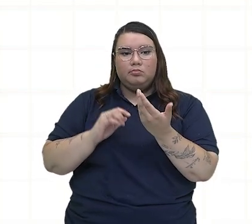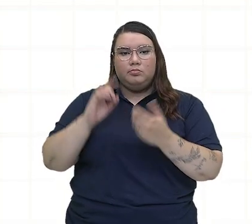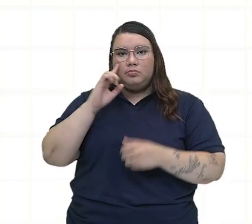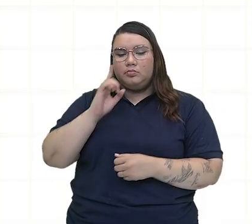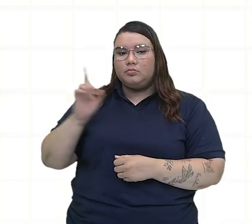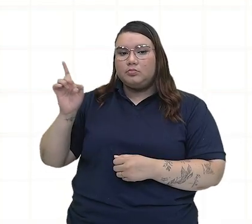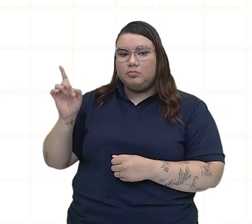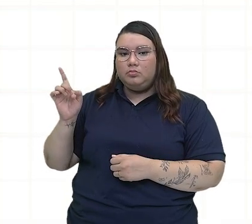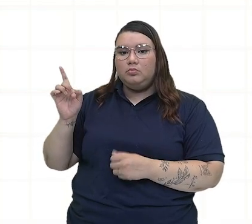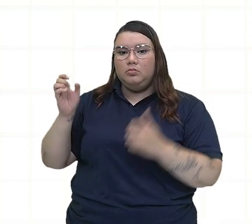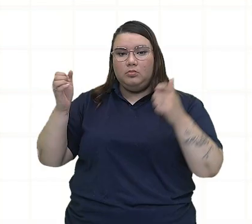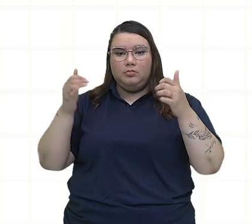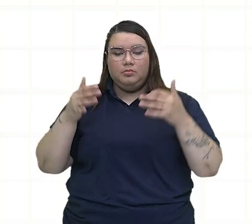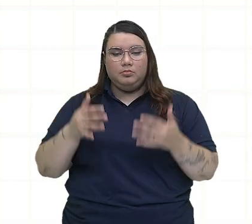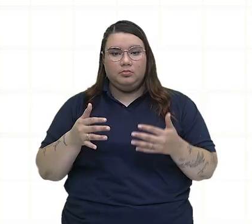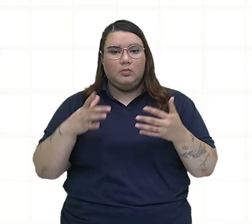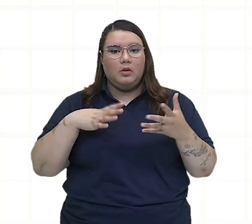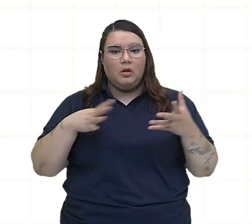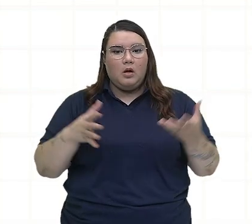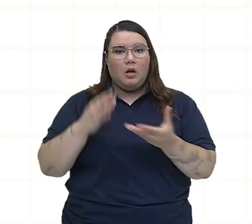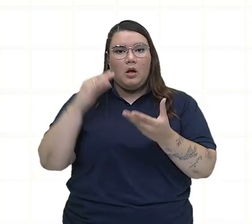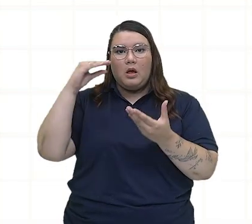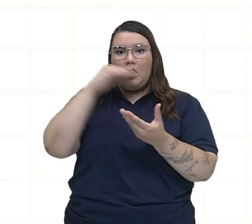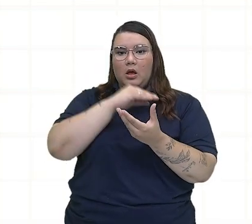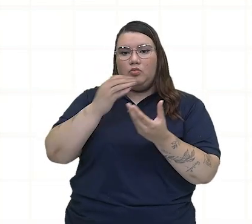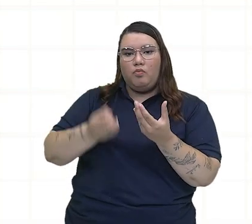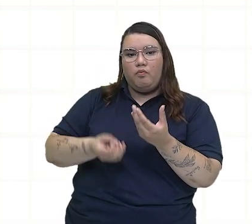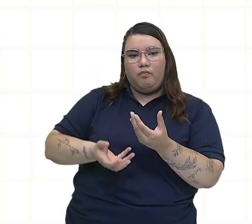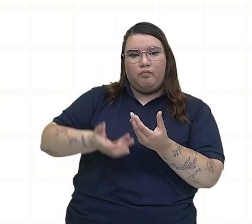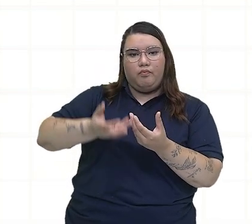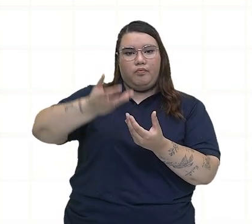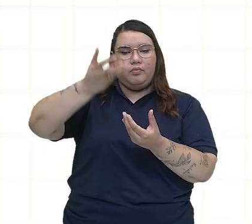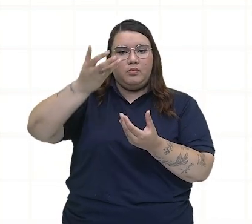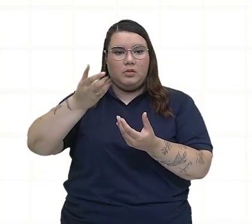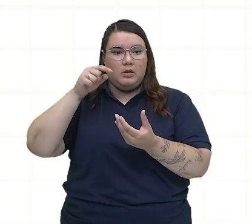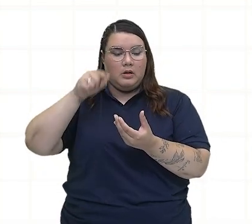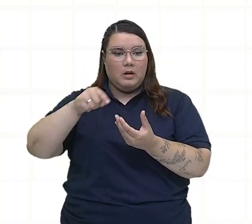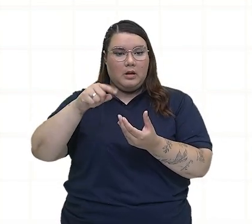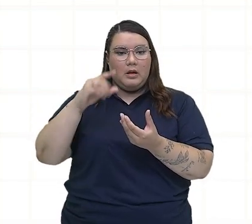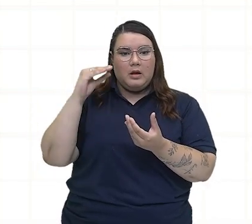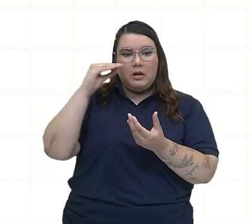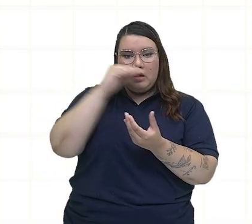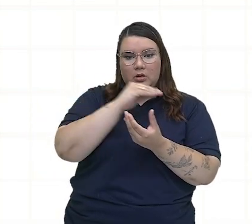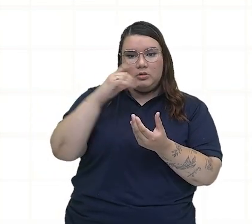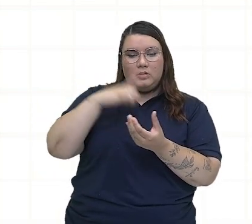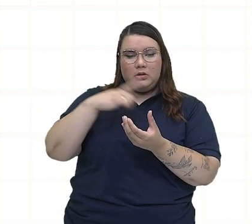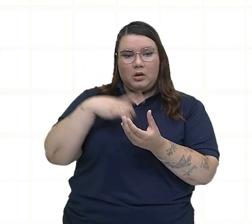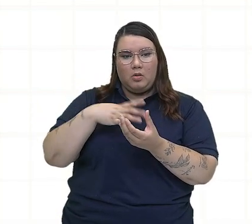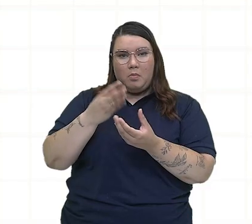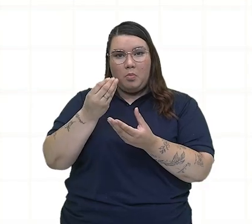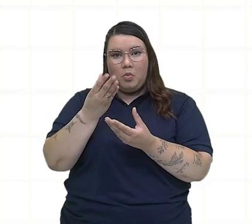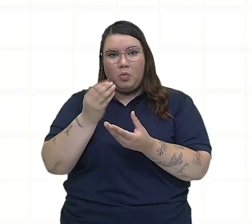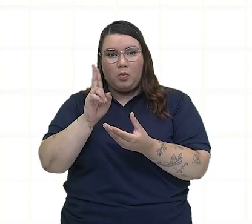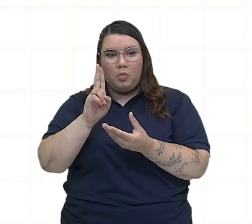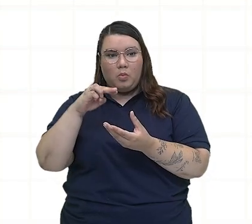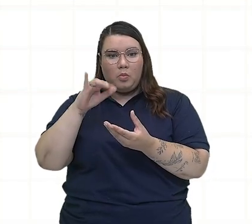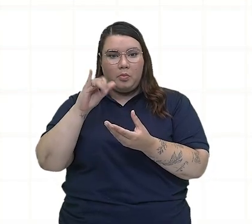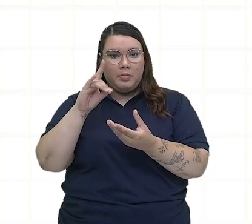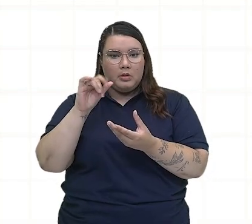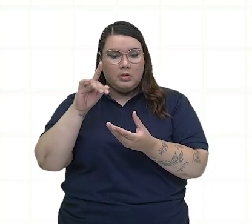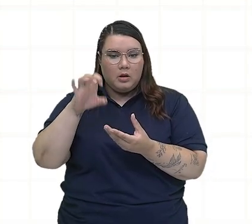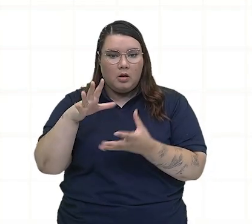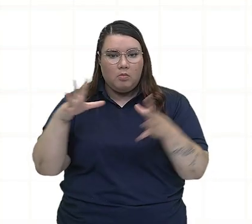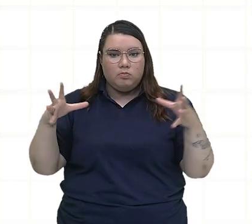vai entrar por baixo, levando a massa de ar quente. Se essa massa de ar quente estiver com muita umidade,